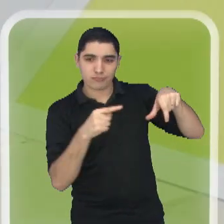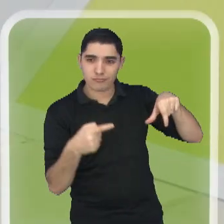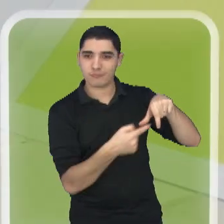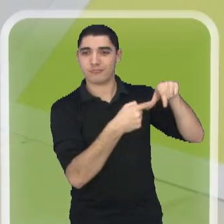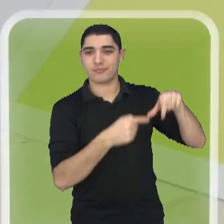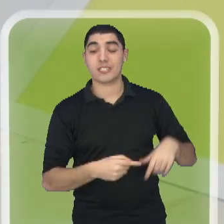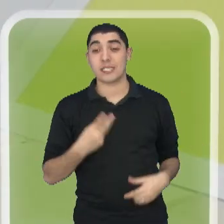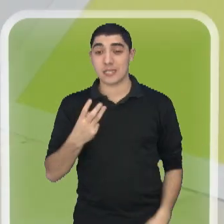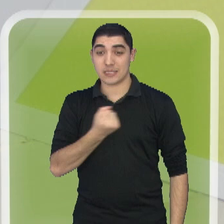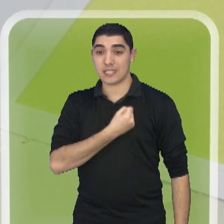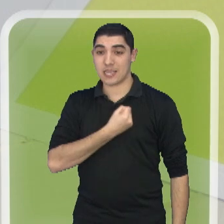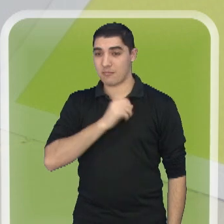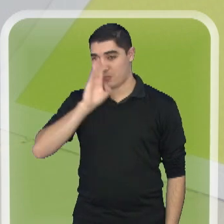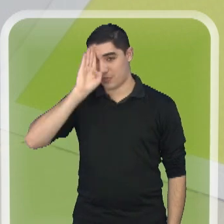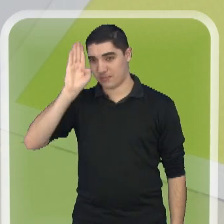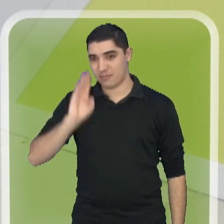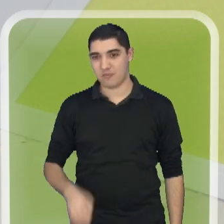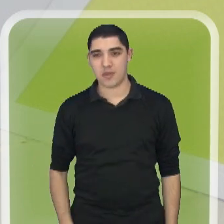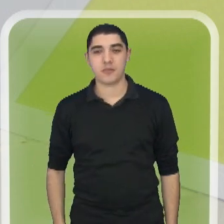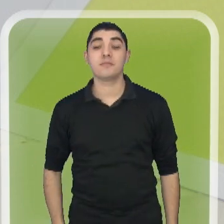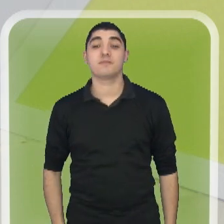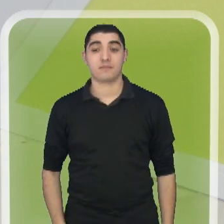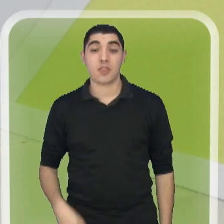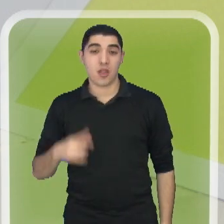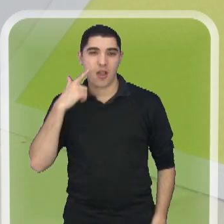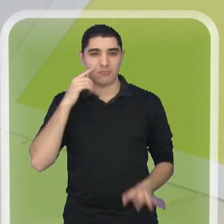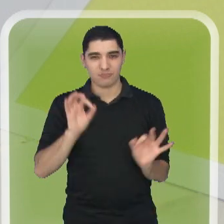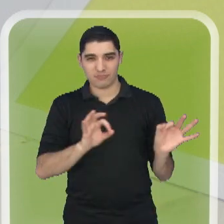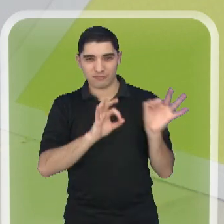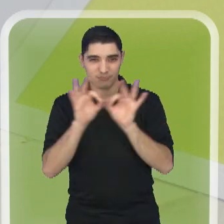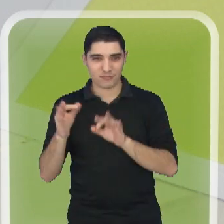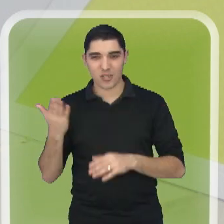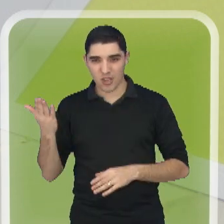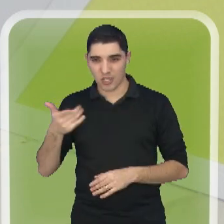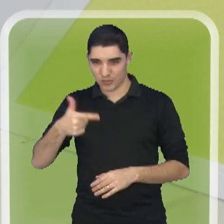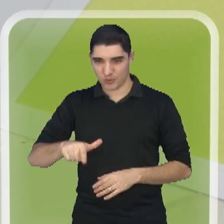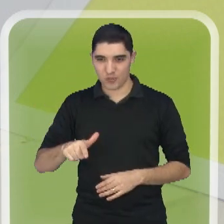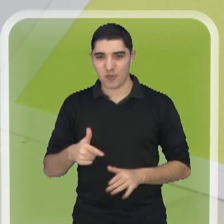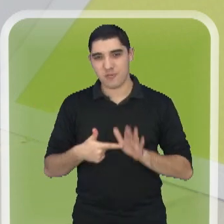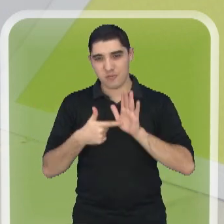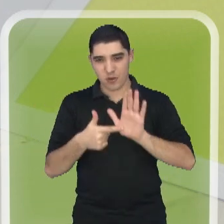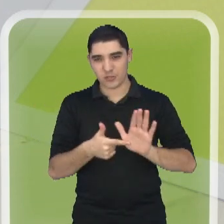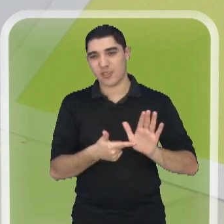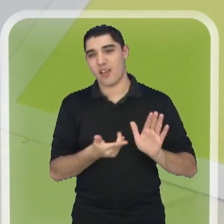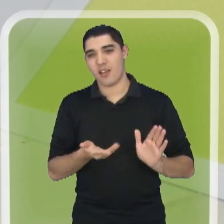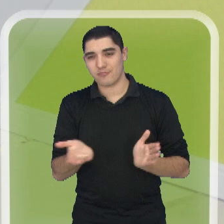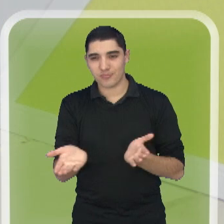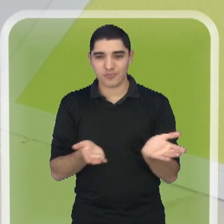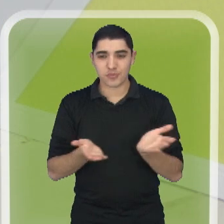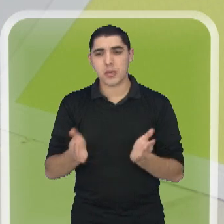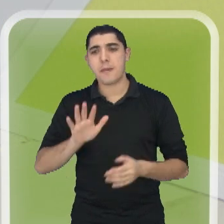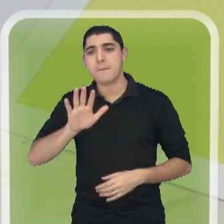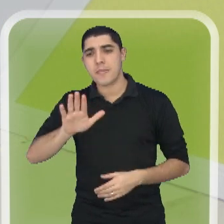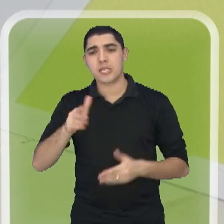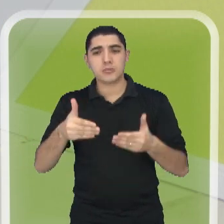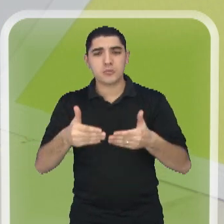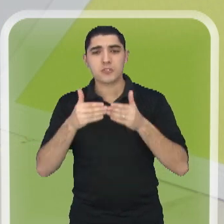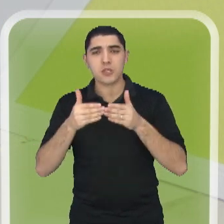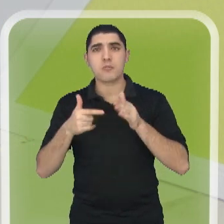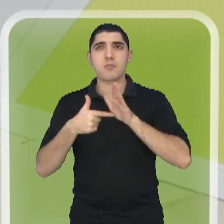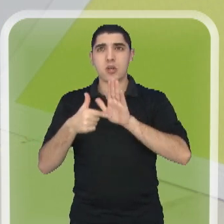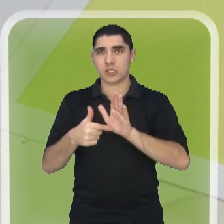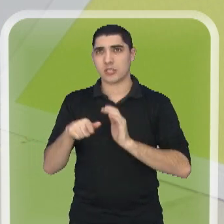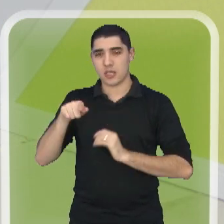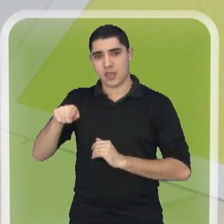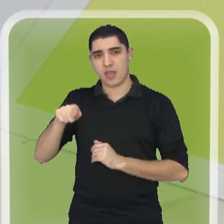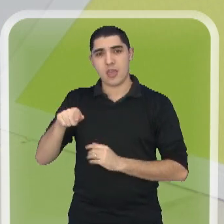pontos. Matheus, coloca pra... A gente tá revendo aí lances do jogo, ó. Revendo? A gente tá vendo agora lances do jogo. Mas, Matheus, coloca pra gente aqui a classificação, só pra gente ter